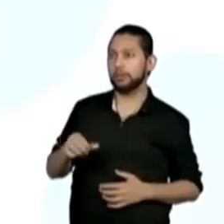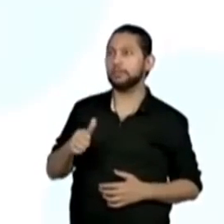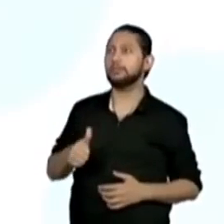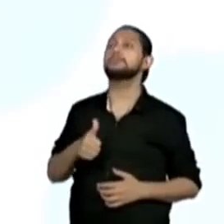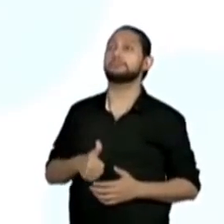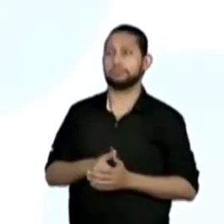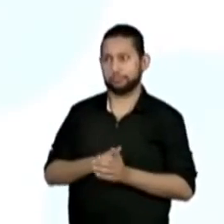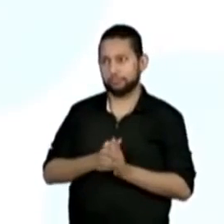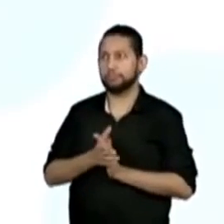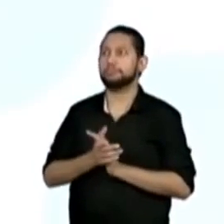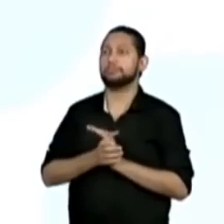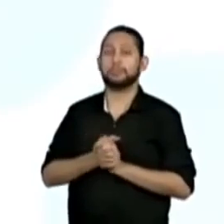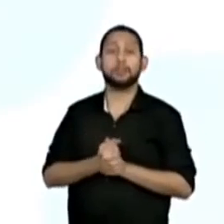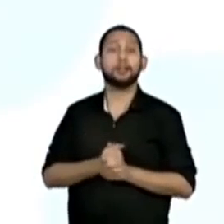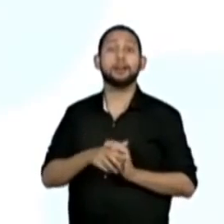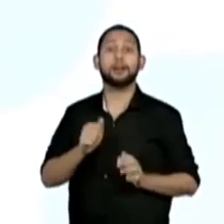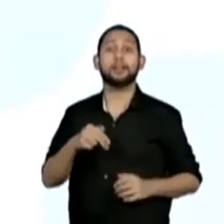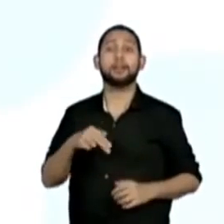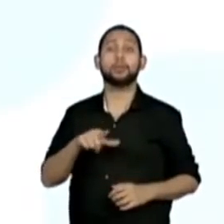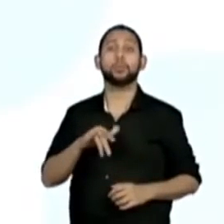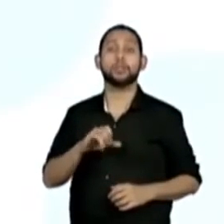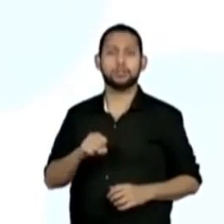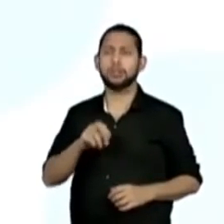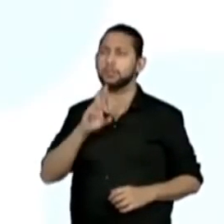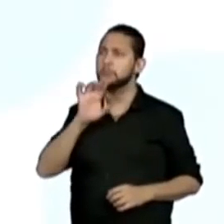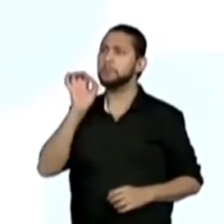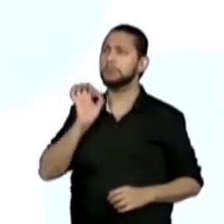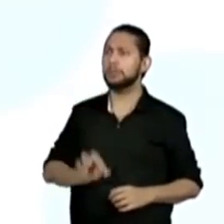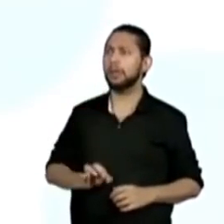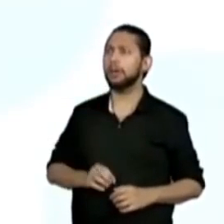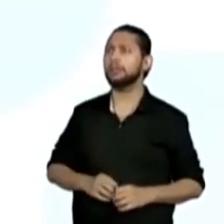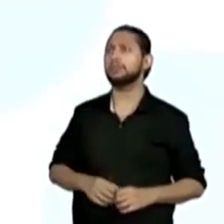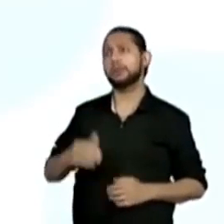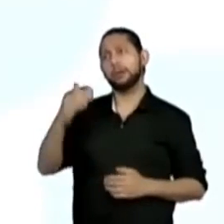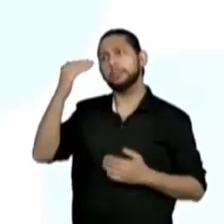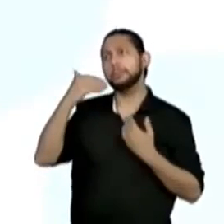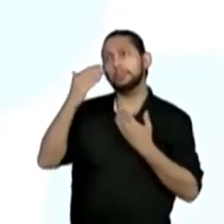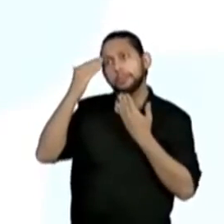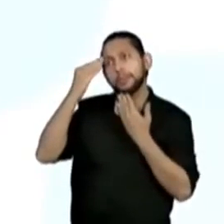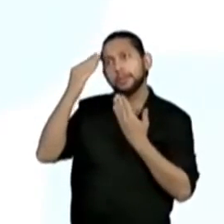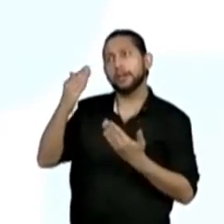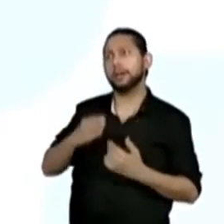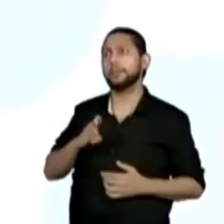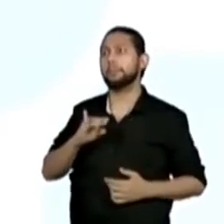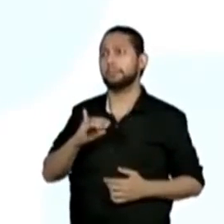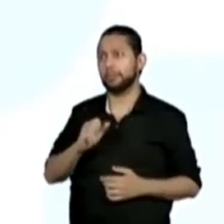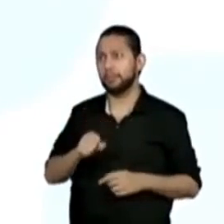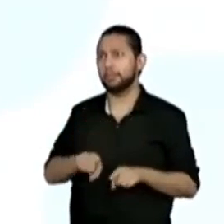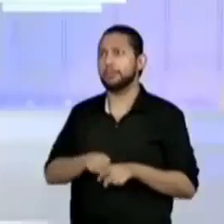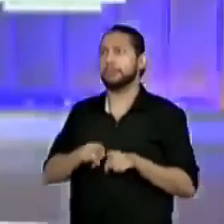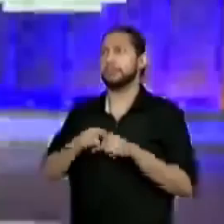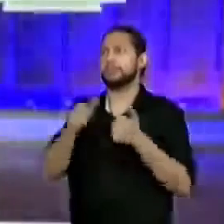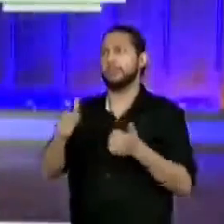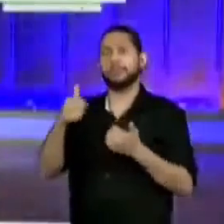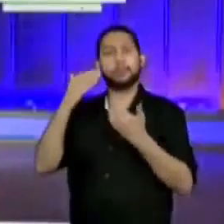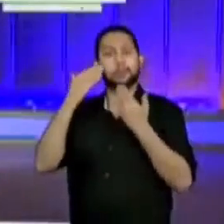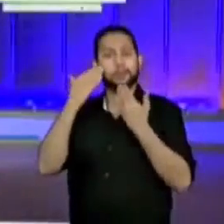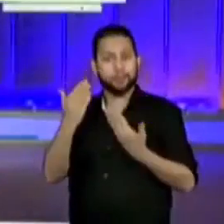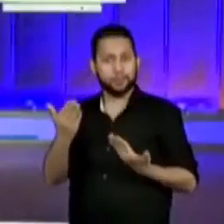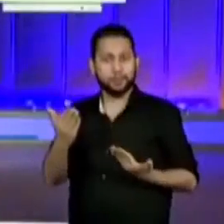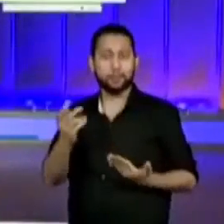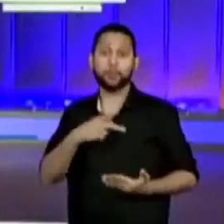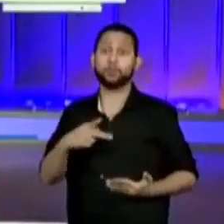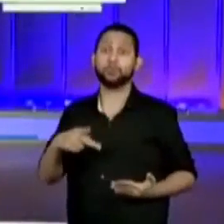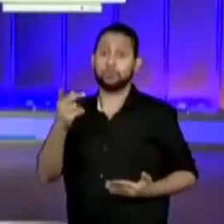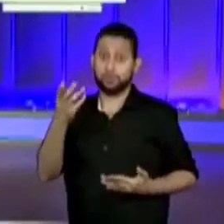conferem Ana Luísa disse 21250 obrigado Beatriz Parabéns aluna da professora